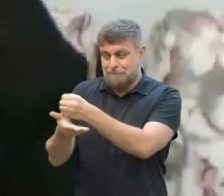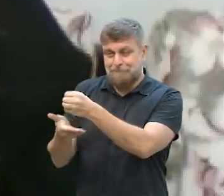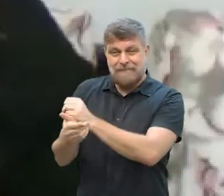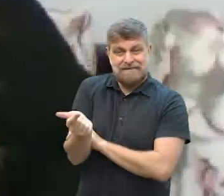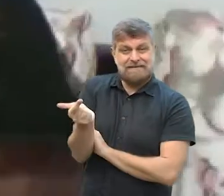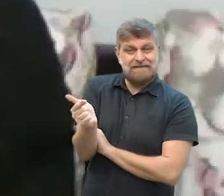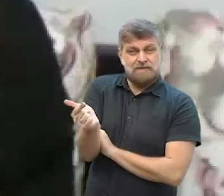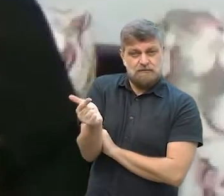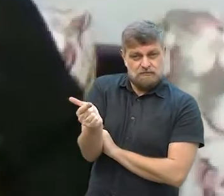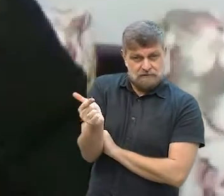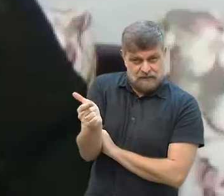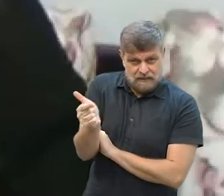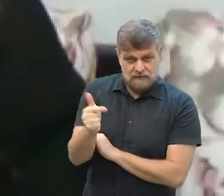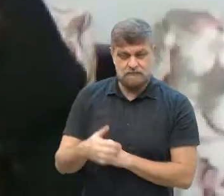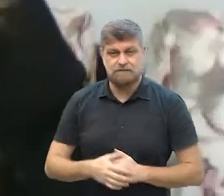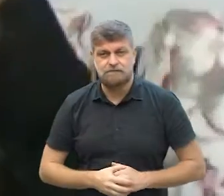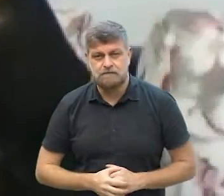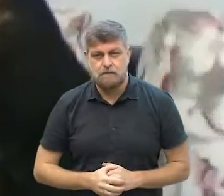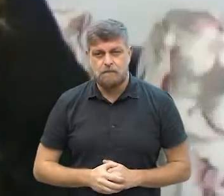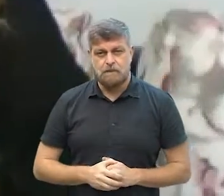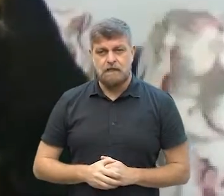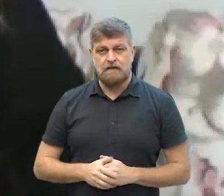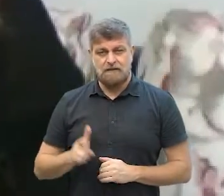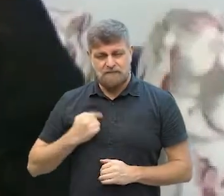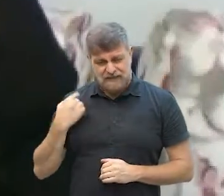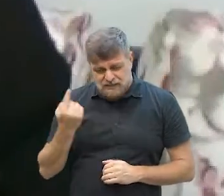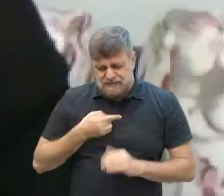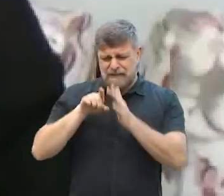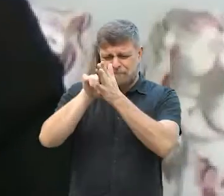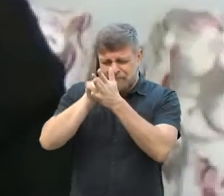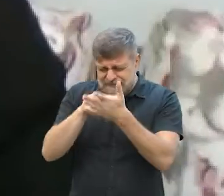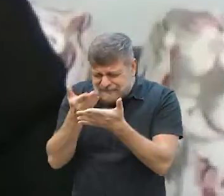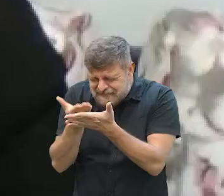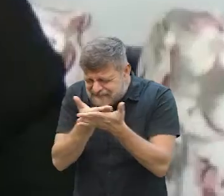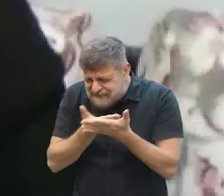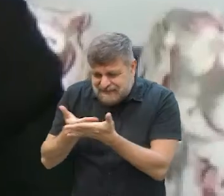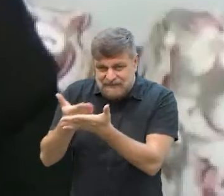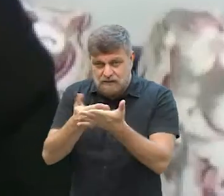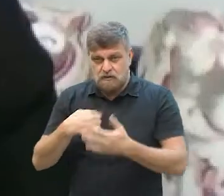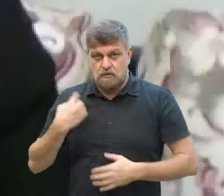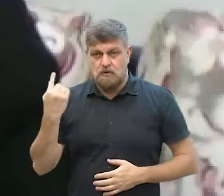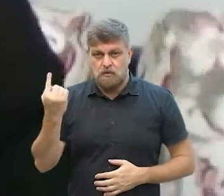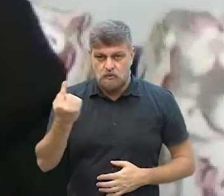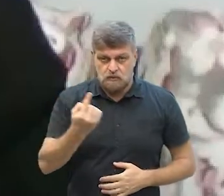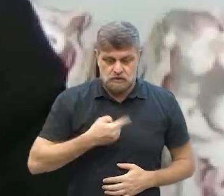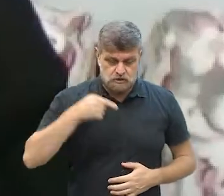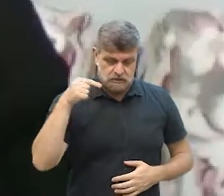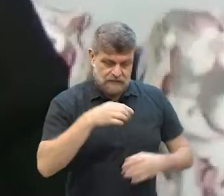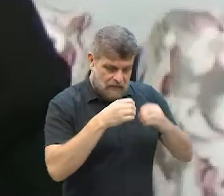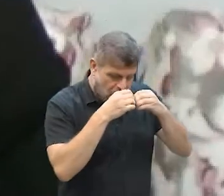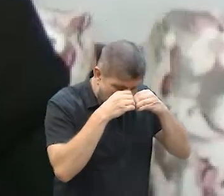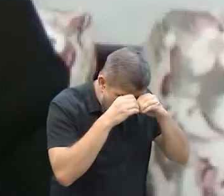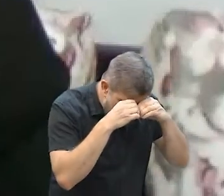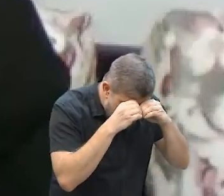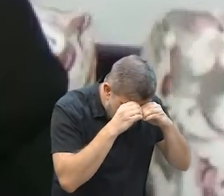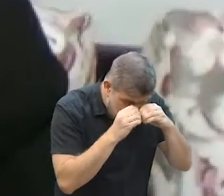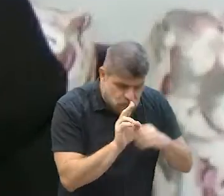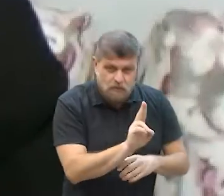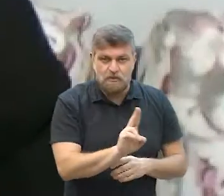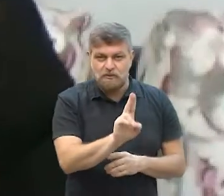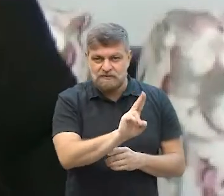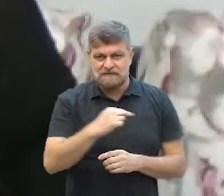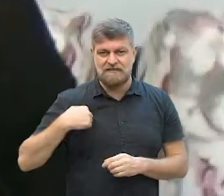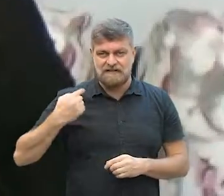base. Então, foi bastante pesquisa, e quando liberou para a gente poder usar o laboratório, nós começamos